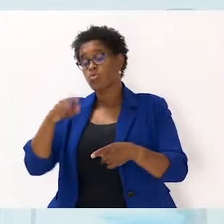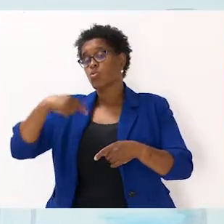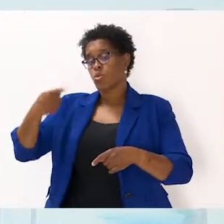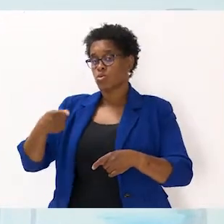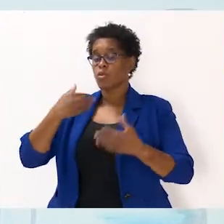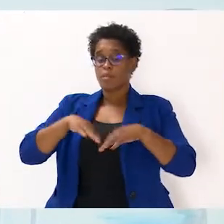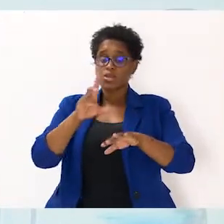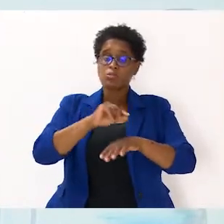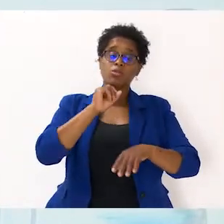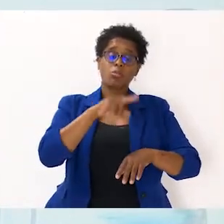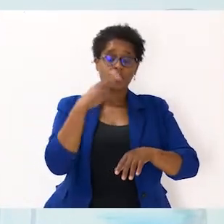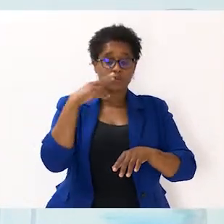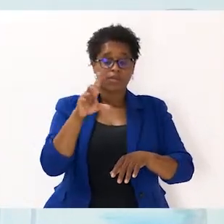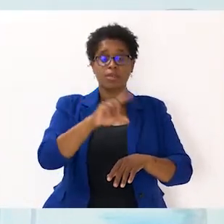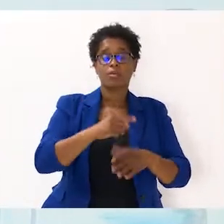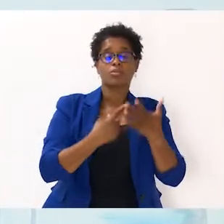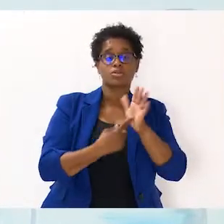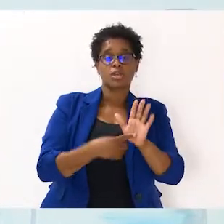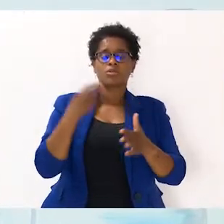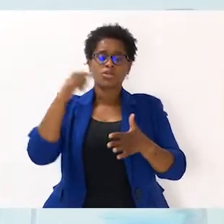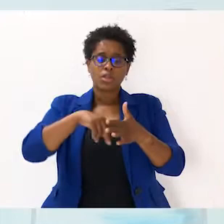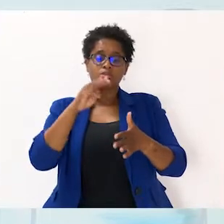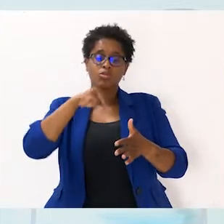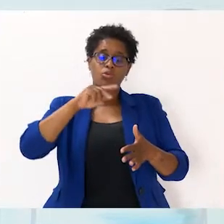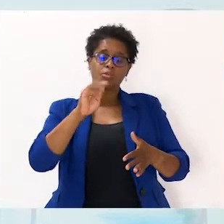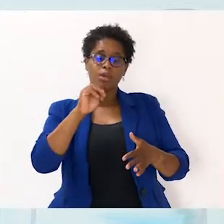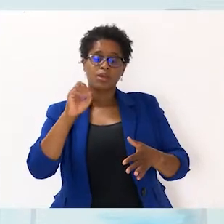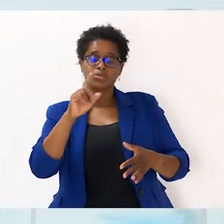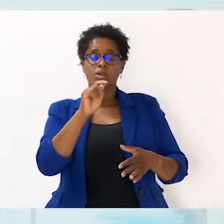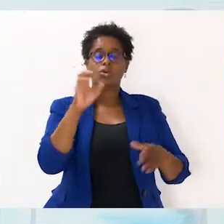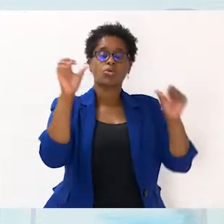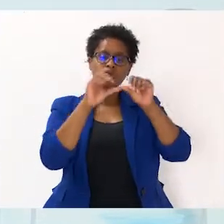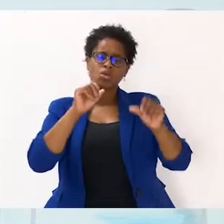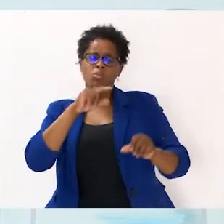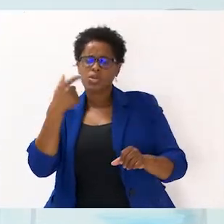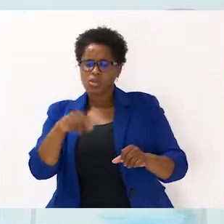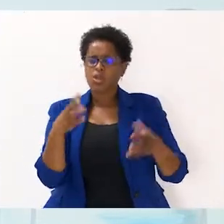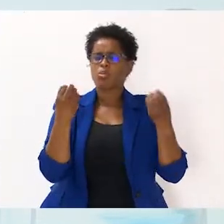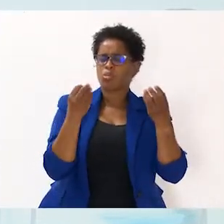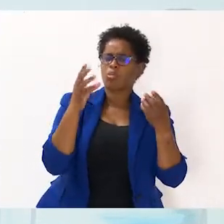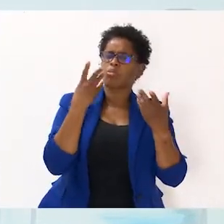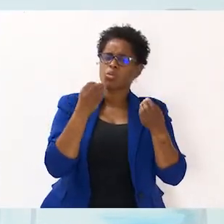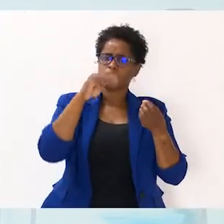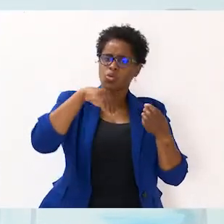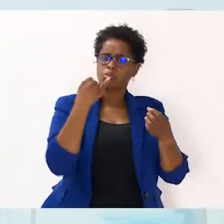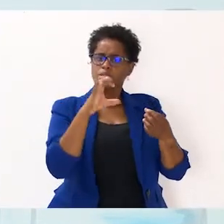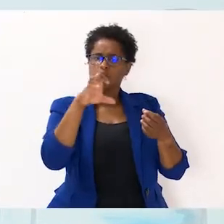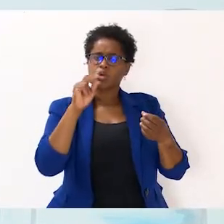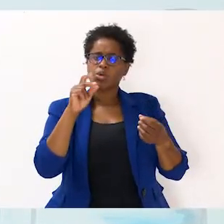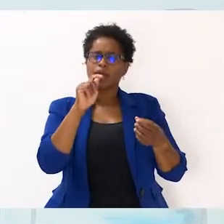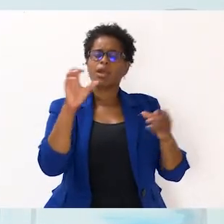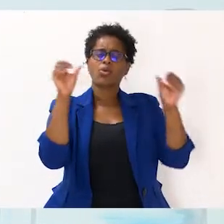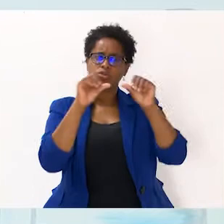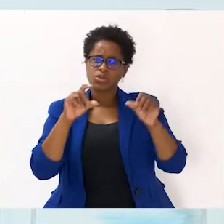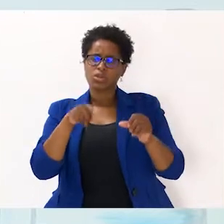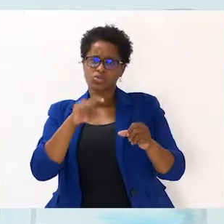também podemos encontrar, por exemplo, dentro do mesoecossistema, podemos encontrar vários microecossistemas. Isso pode acontecer,